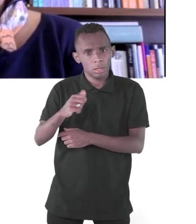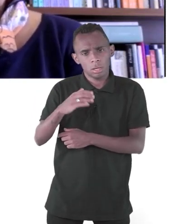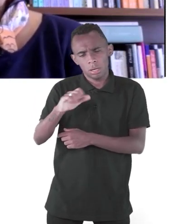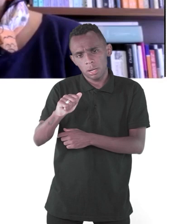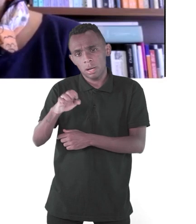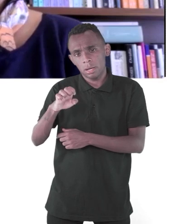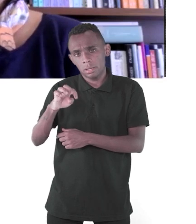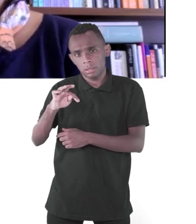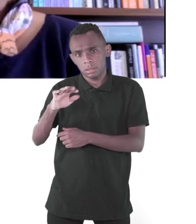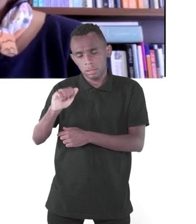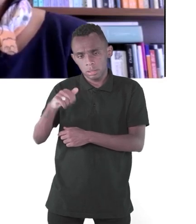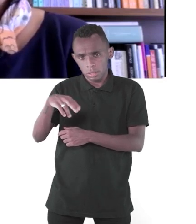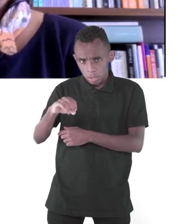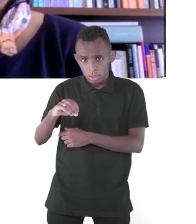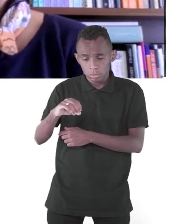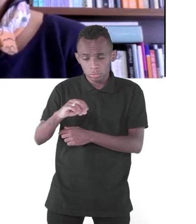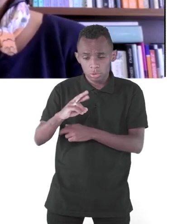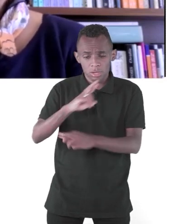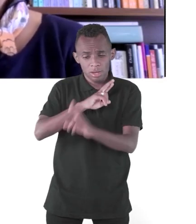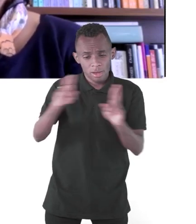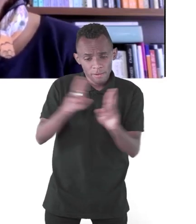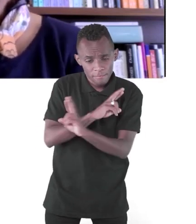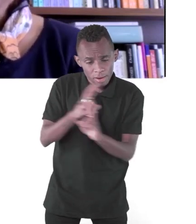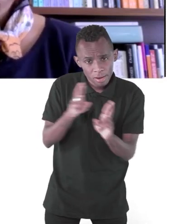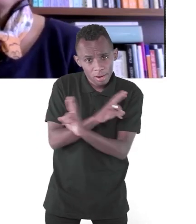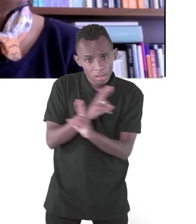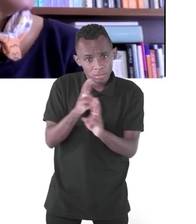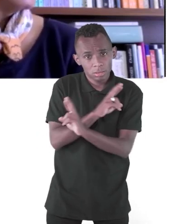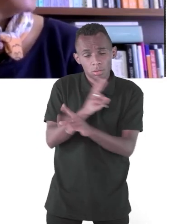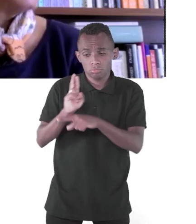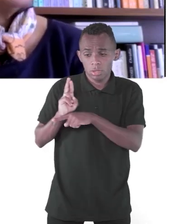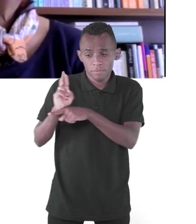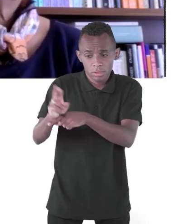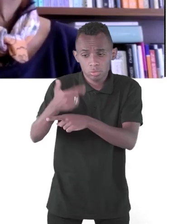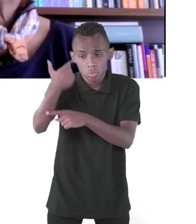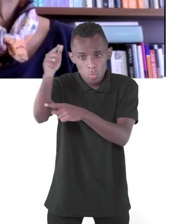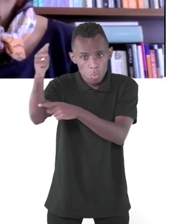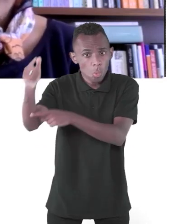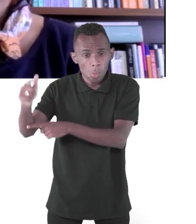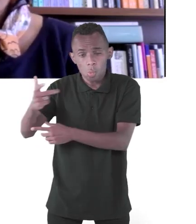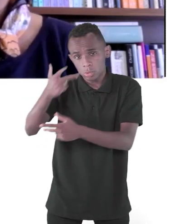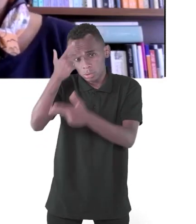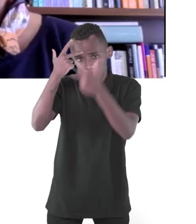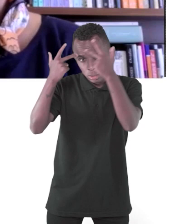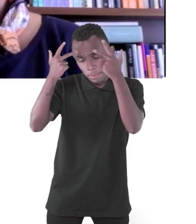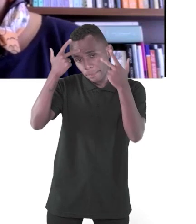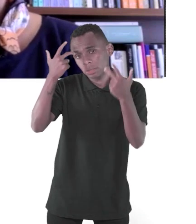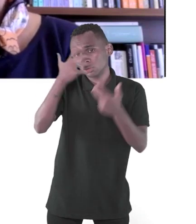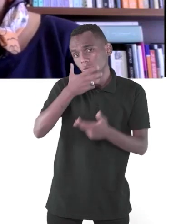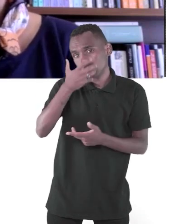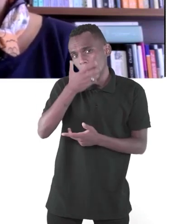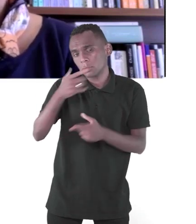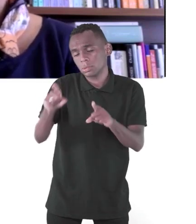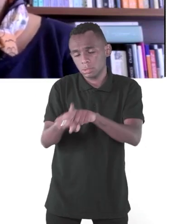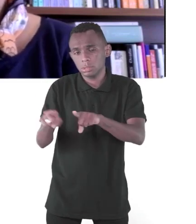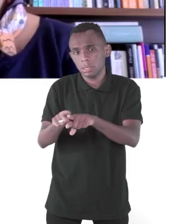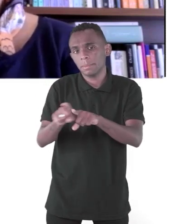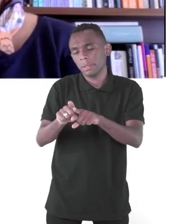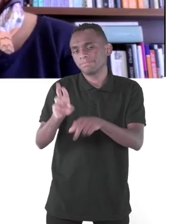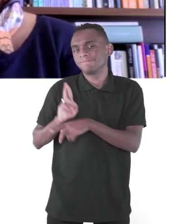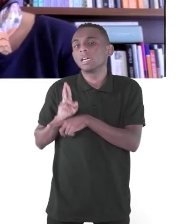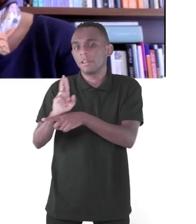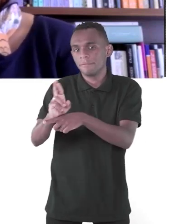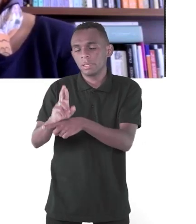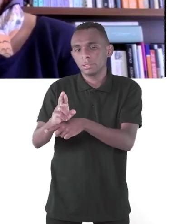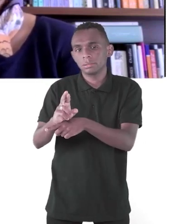referenciaram muito nos Mário Reis, nos cantores antigos, Francisco Alves. Essa primeira etapa aí da vida deles foi muito referenciada,